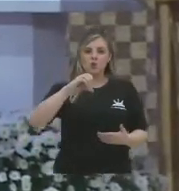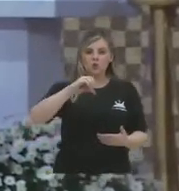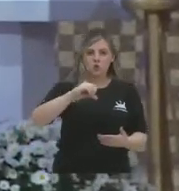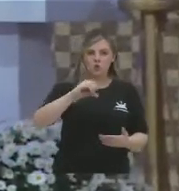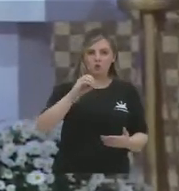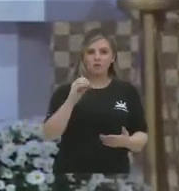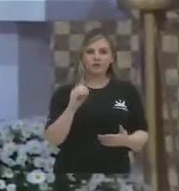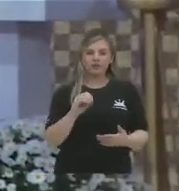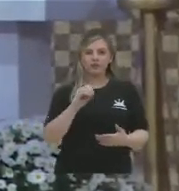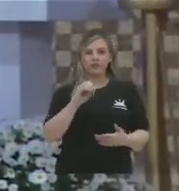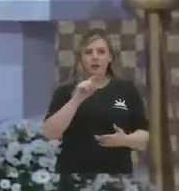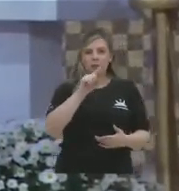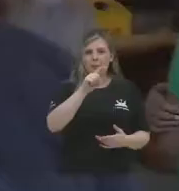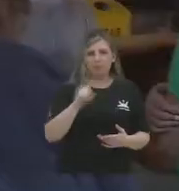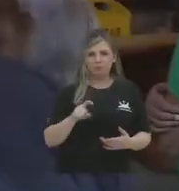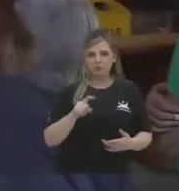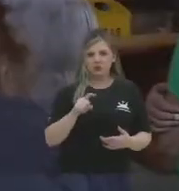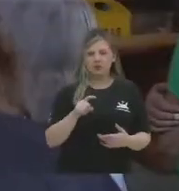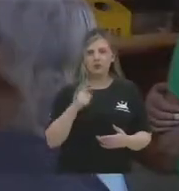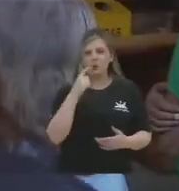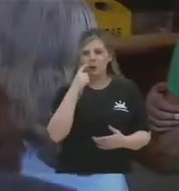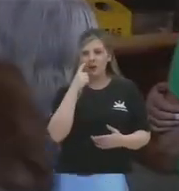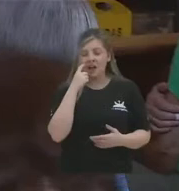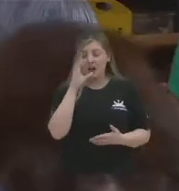creem. E daí?